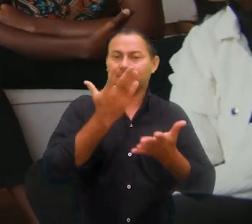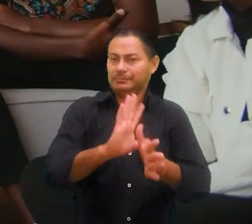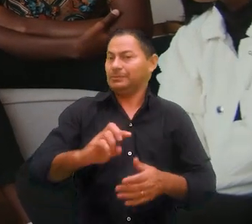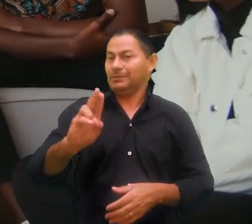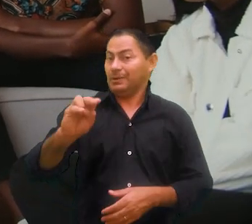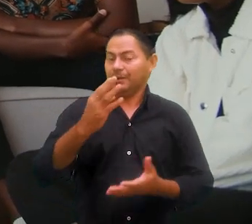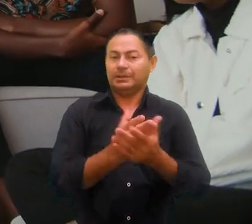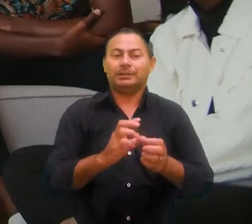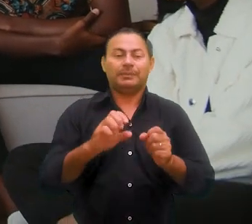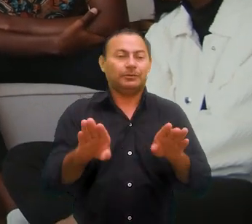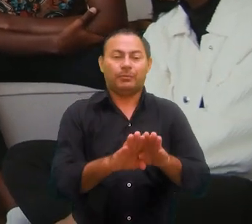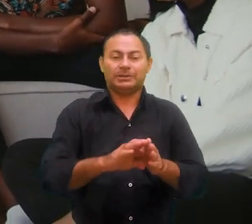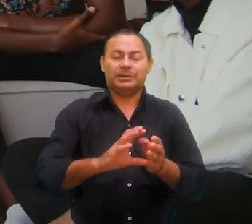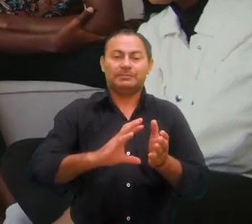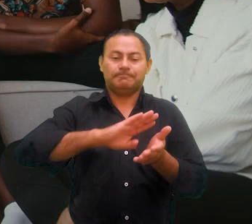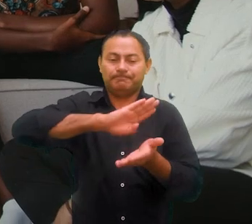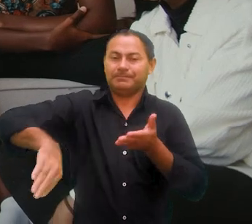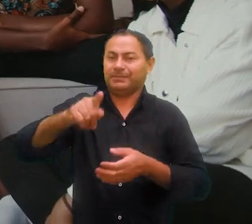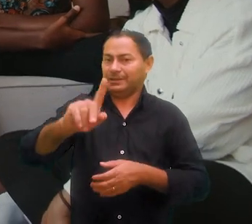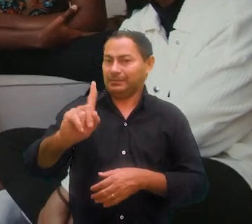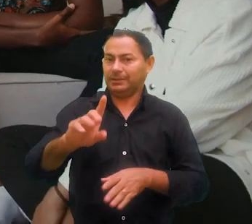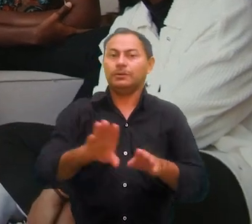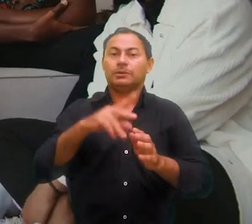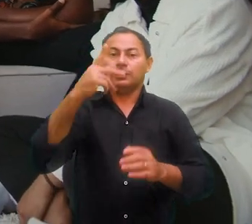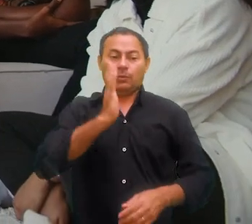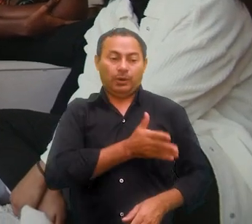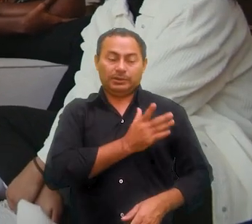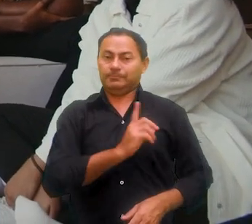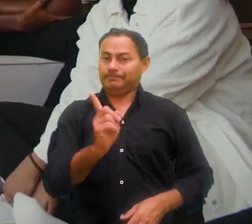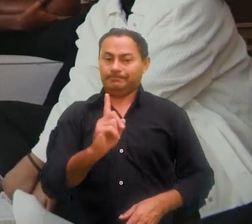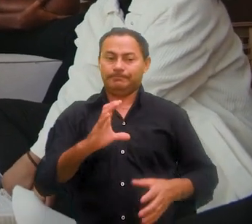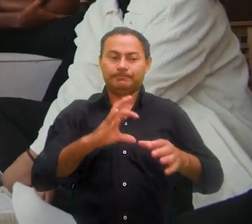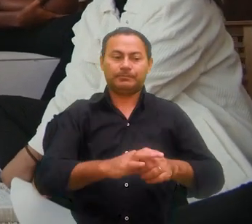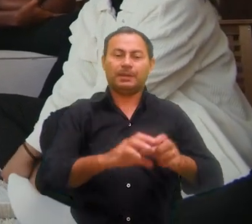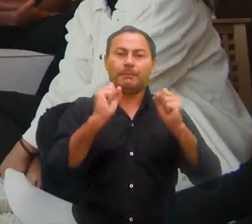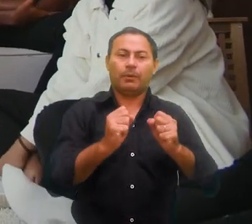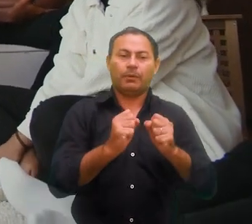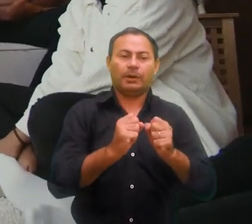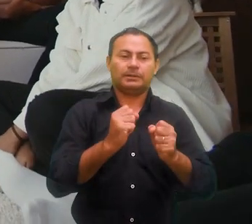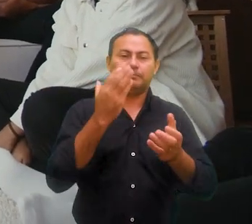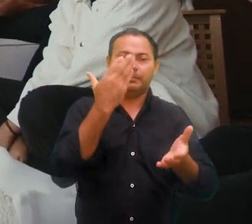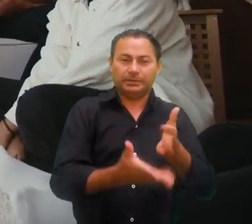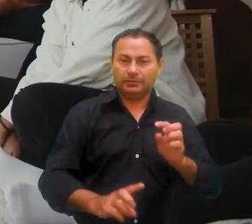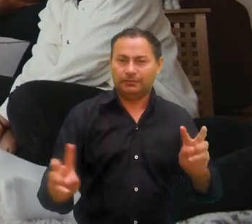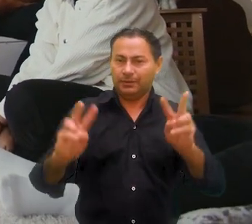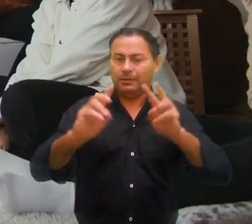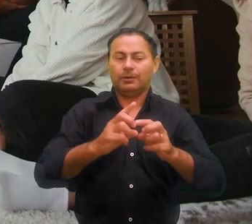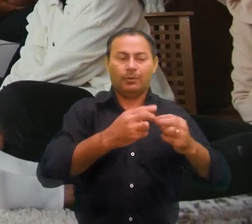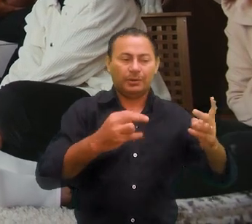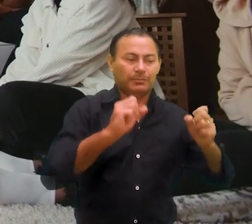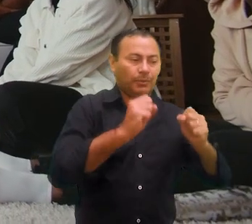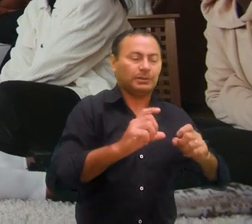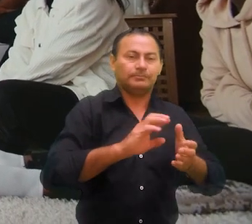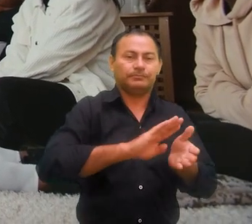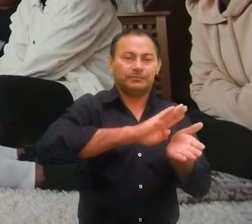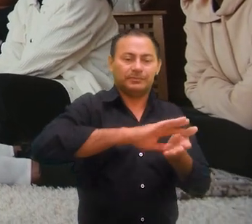se desgastam e que não podem ser tiradas de você. O seu coração não deve estar em coisas que podem ser desvalorizadas,